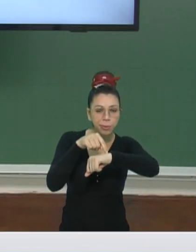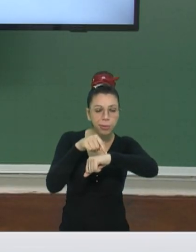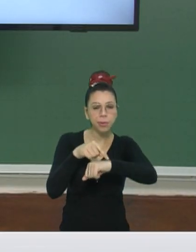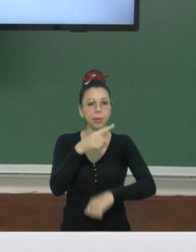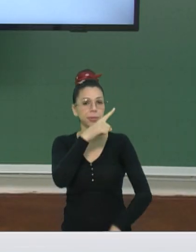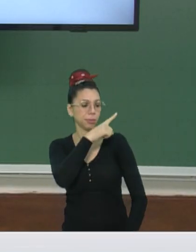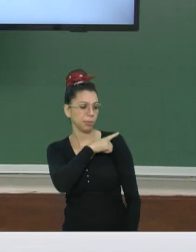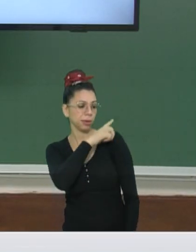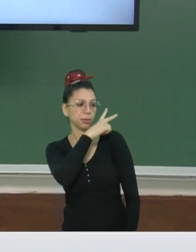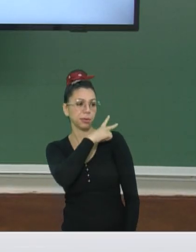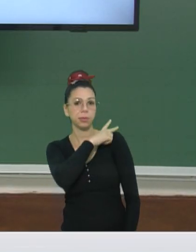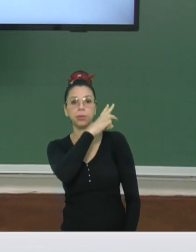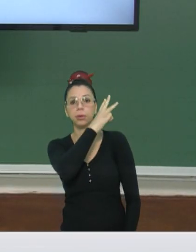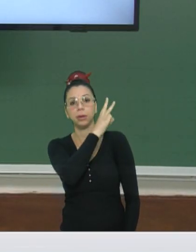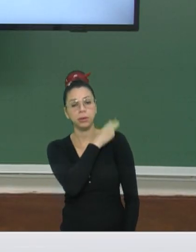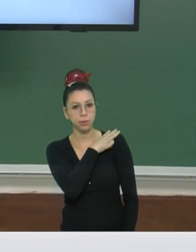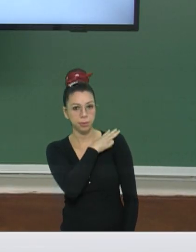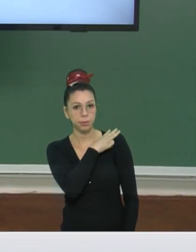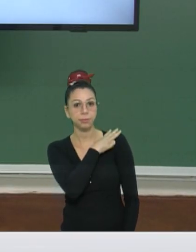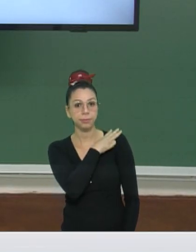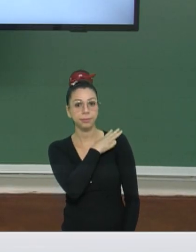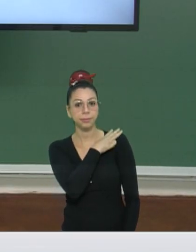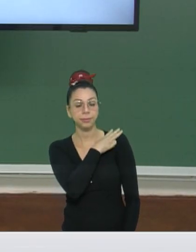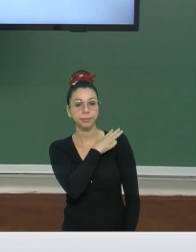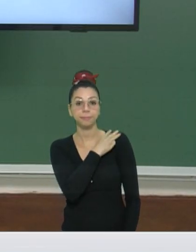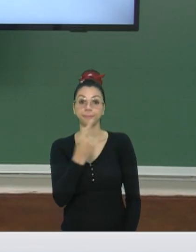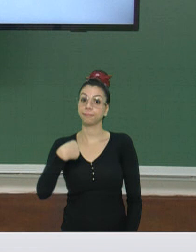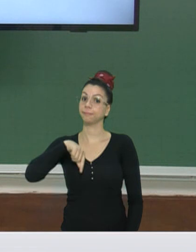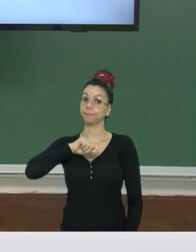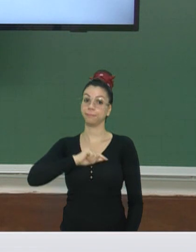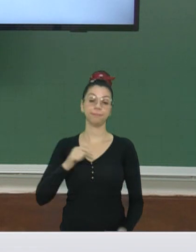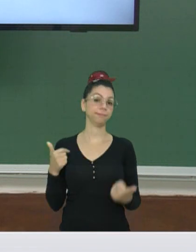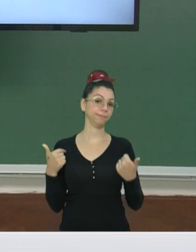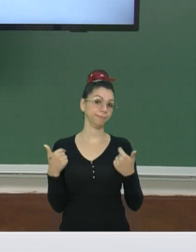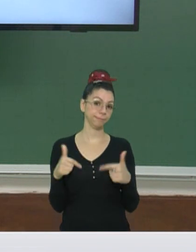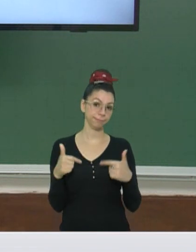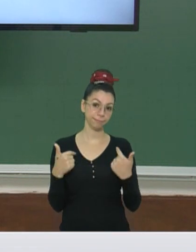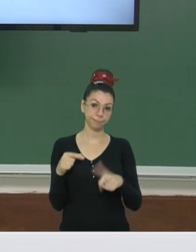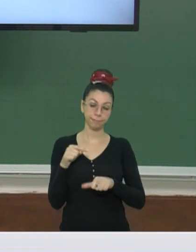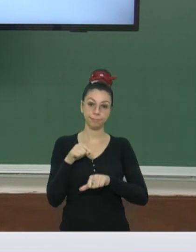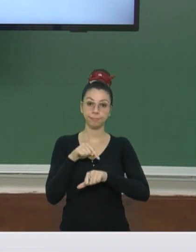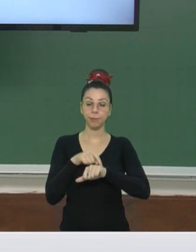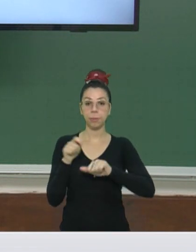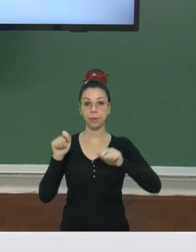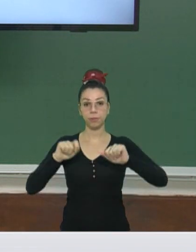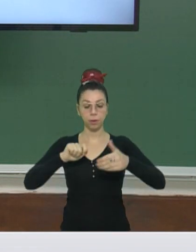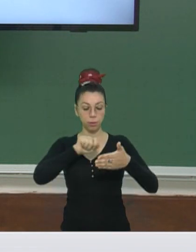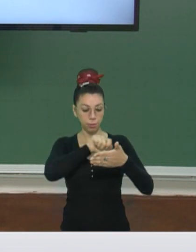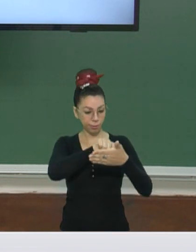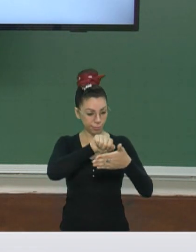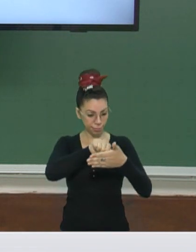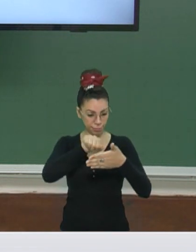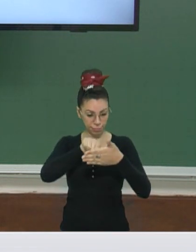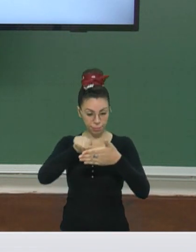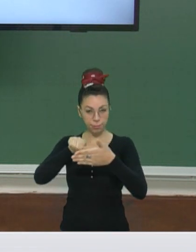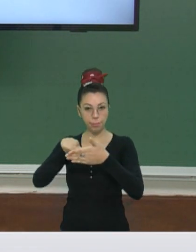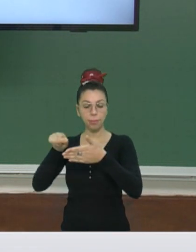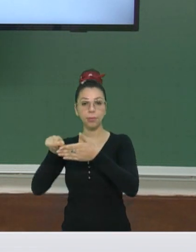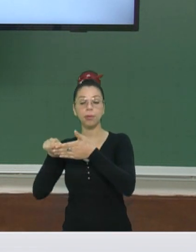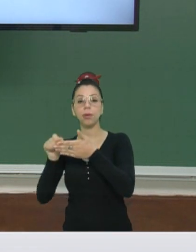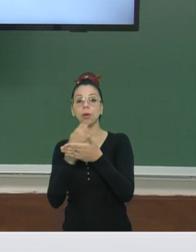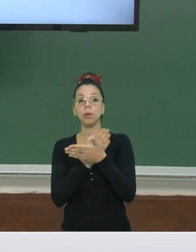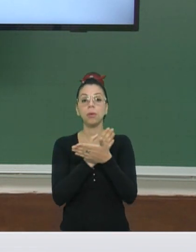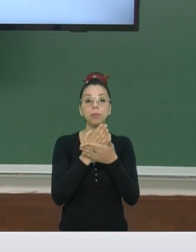primeiro, segundo, terceiros anos. Nós não temos mais tempo para ficar escrevendo, começando o texto com letra